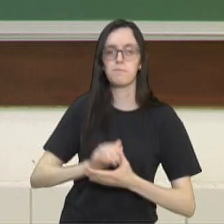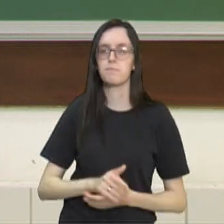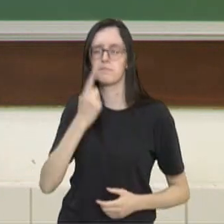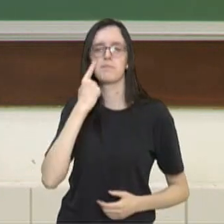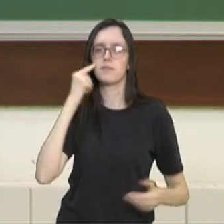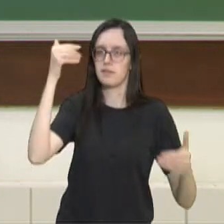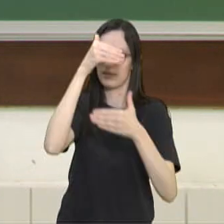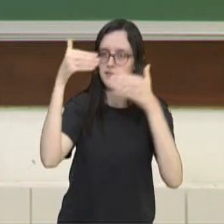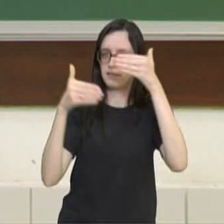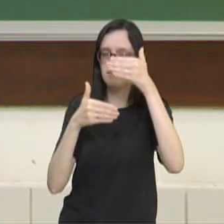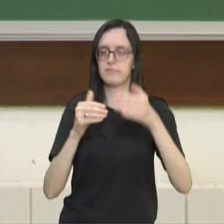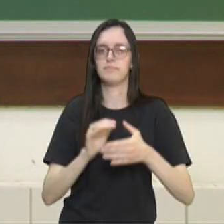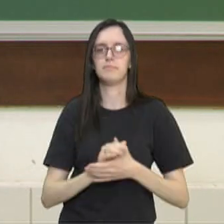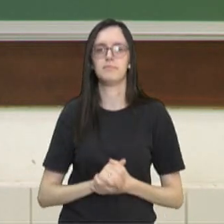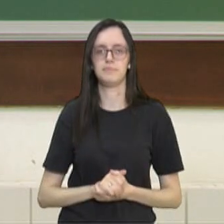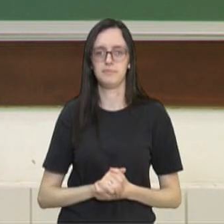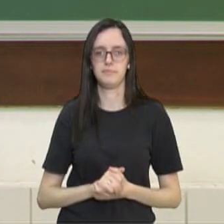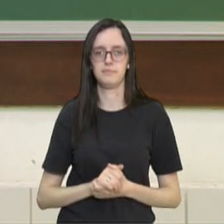acompanhem no slide.